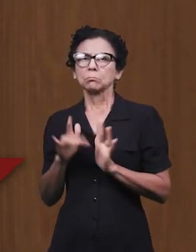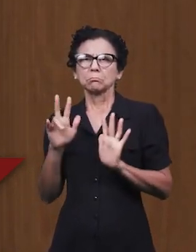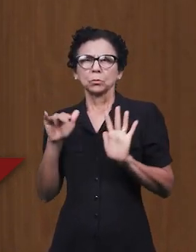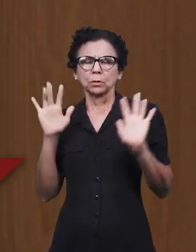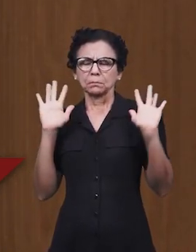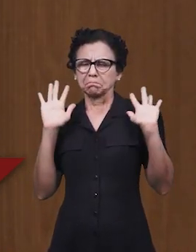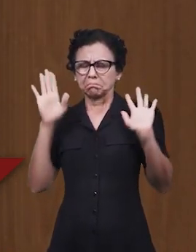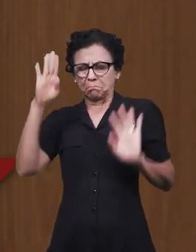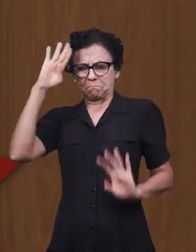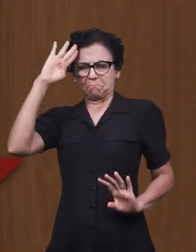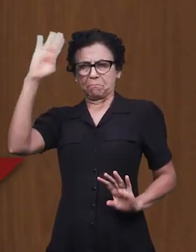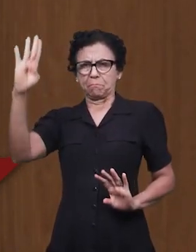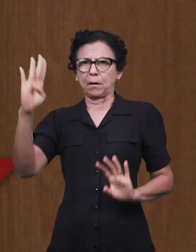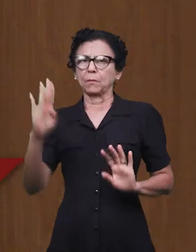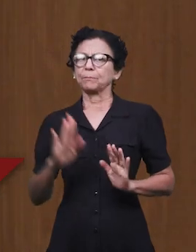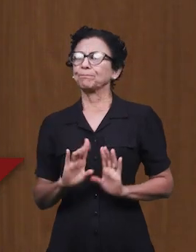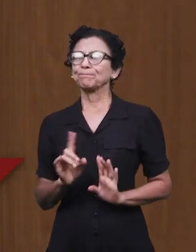destaque.